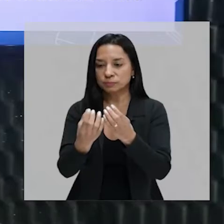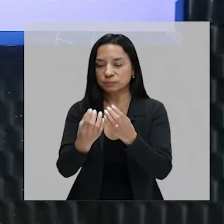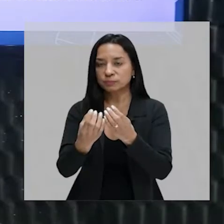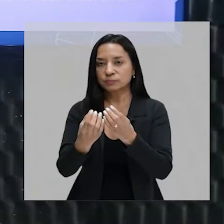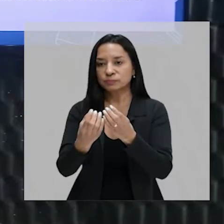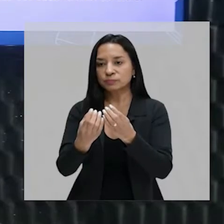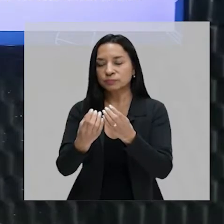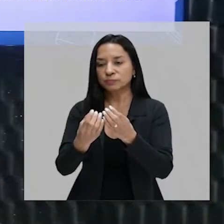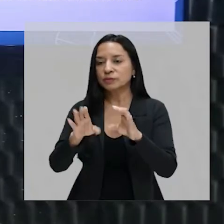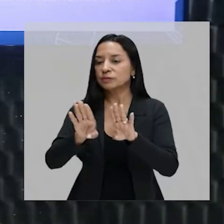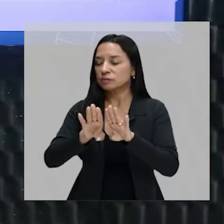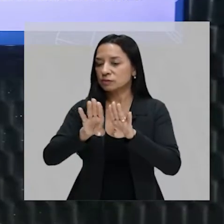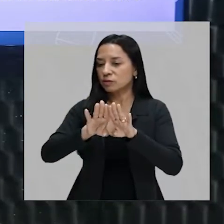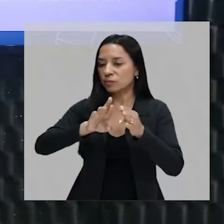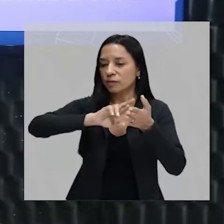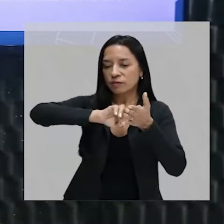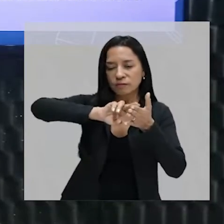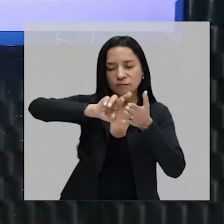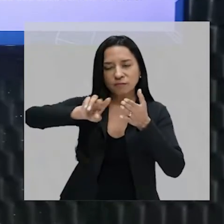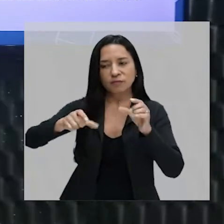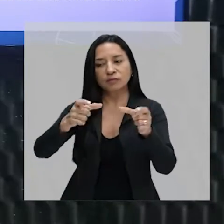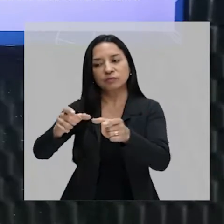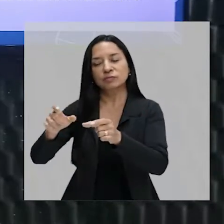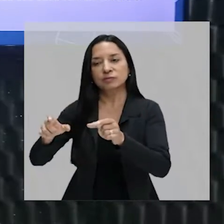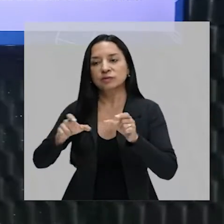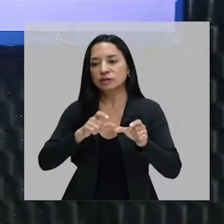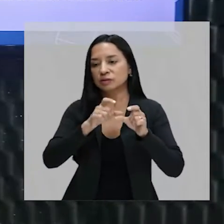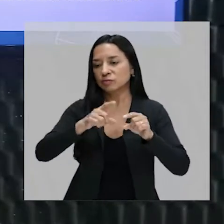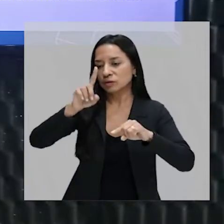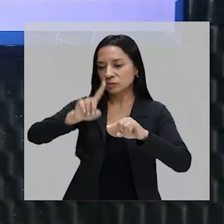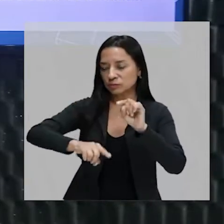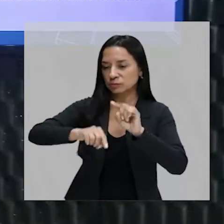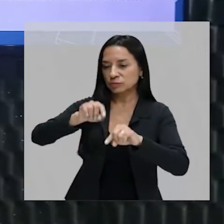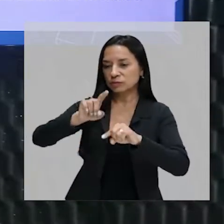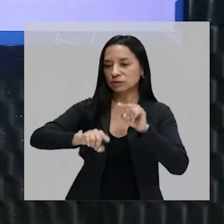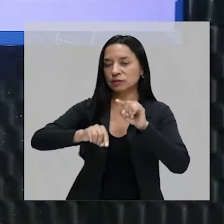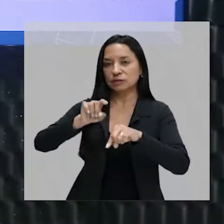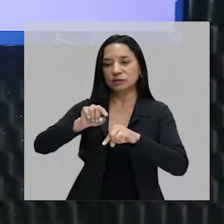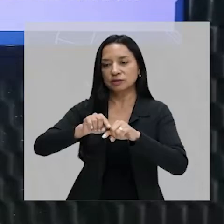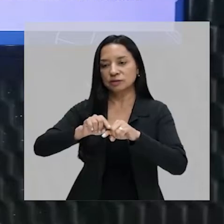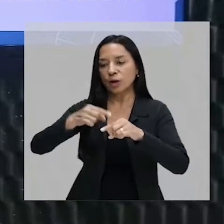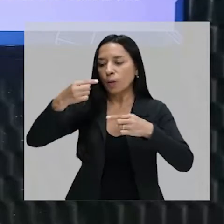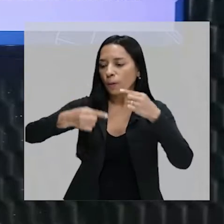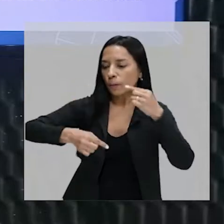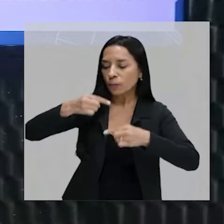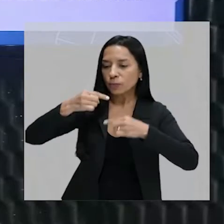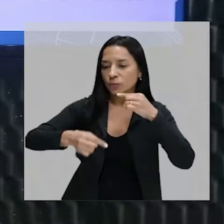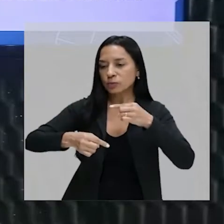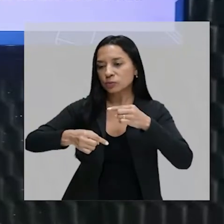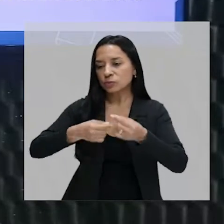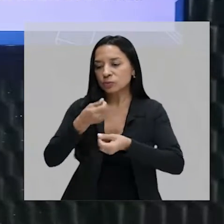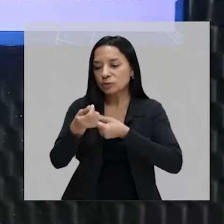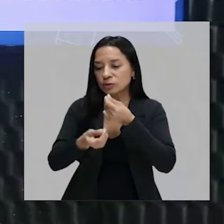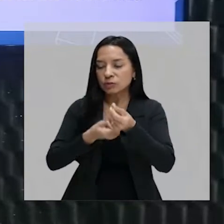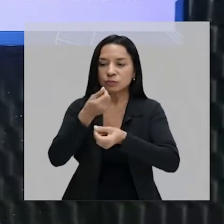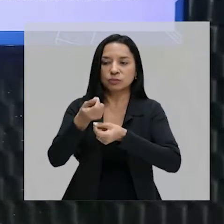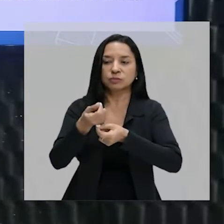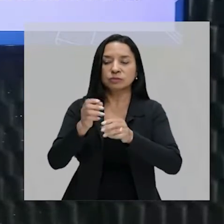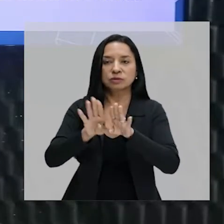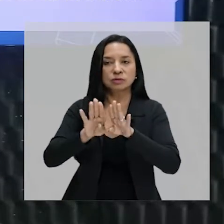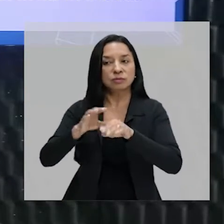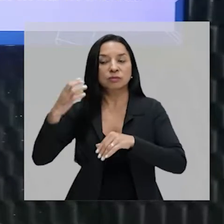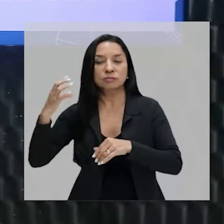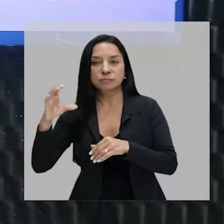de diversos espaços materiais ou seja de diversos espaços políticos econômicos e